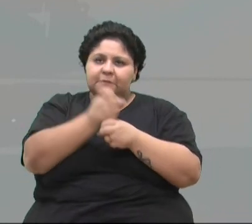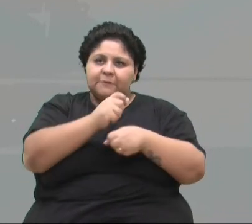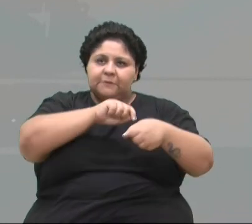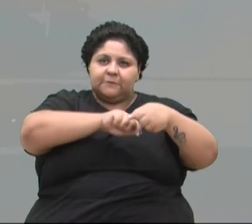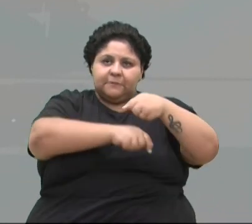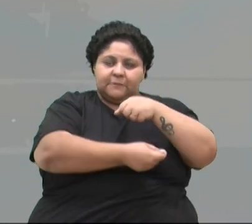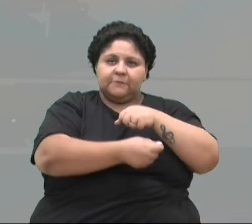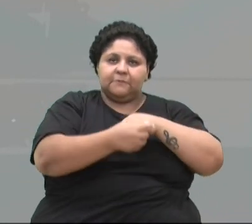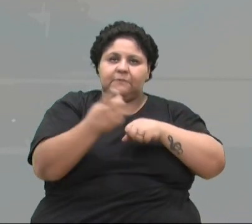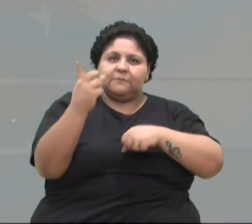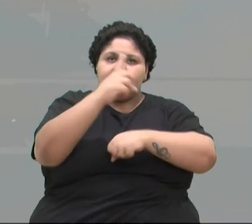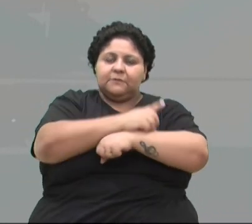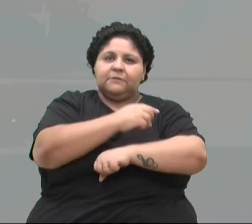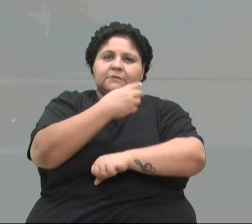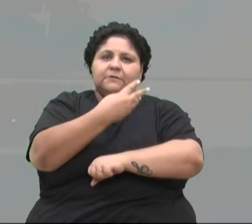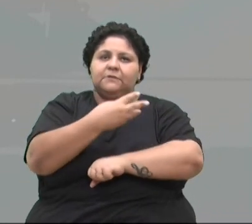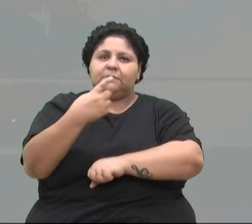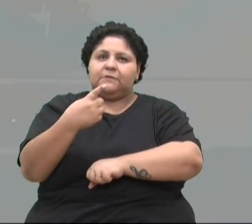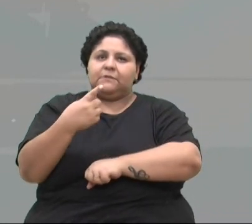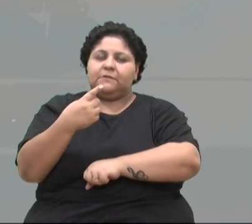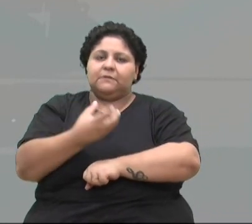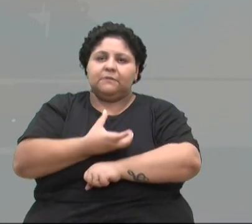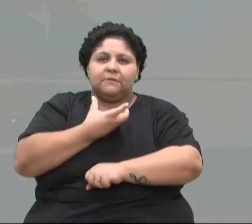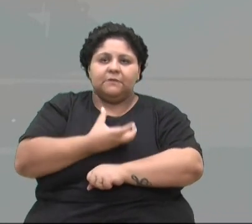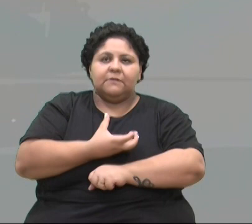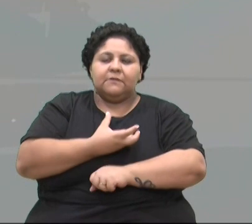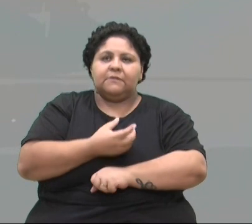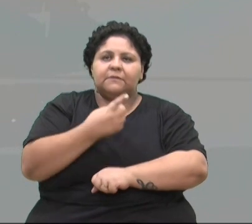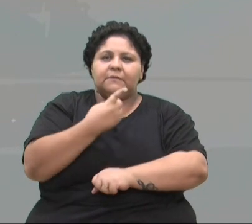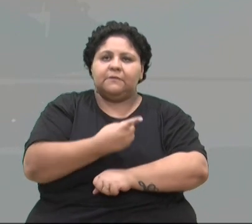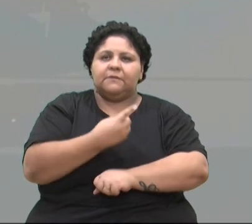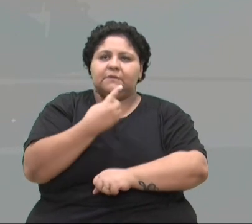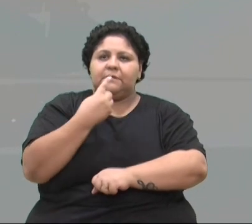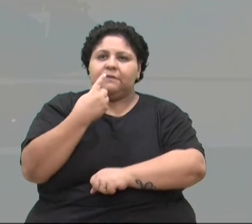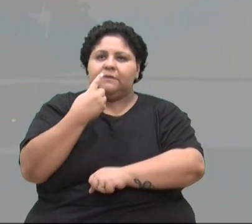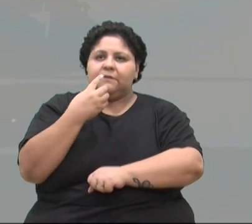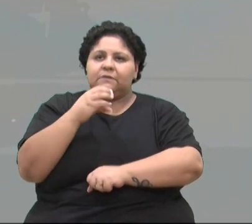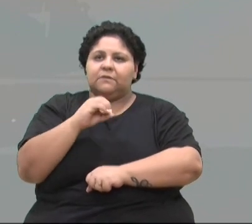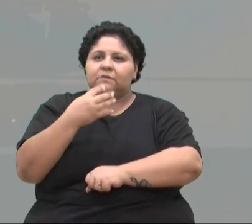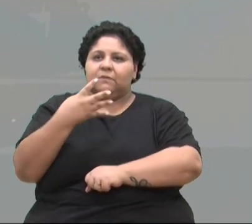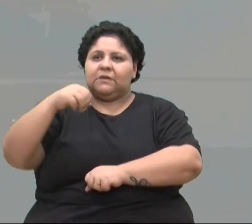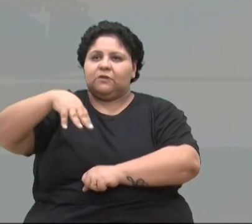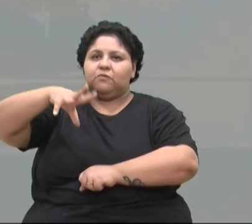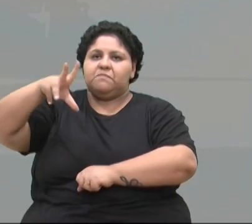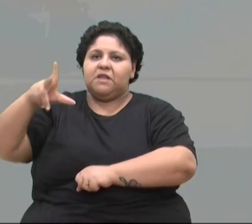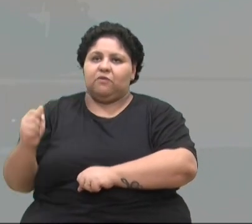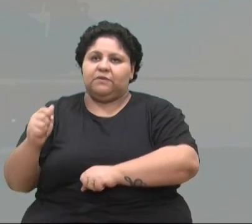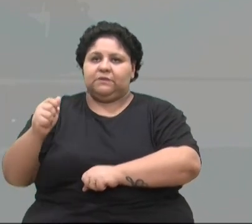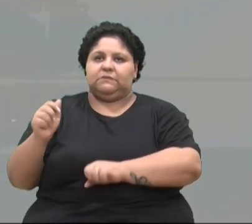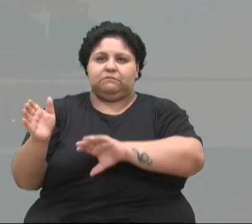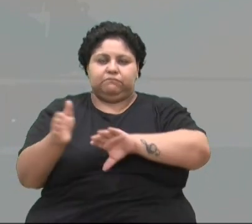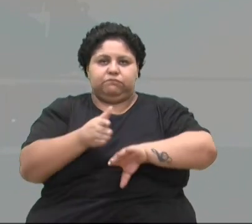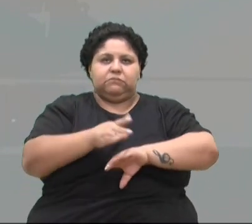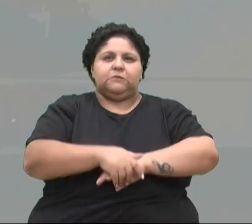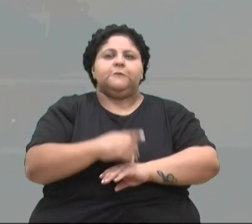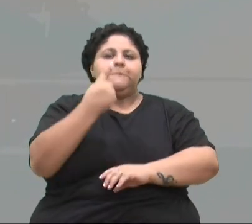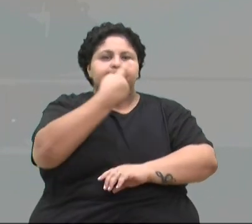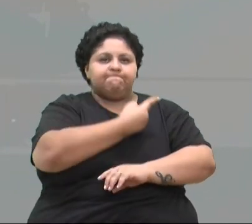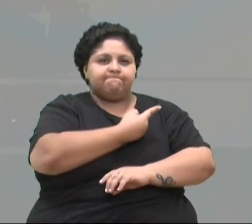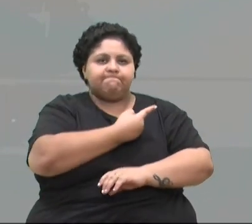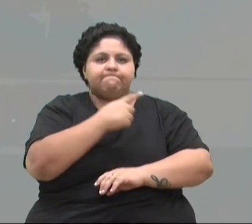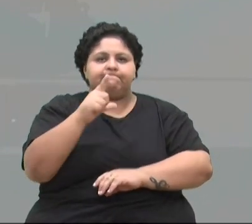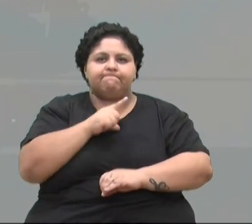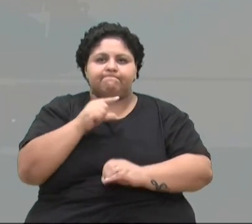ali no dia 31/12 é de 104 milhões. Pode passar. Aqui a gente tem